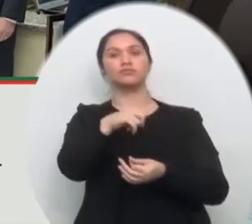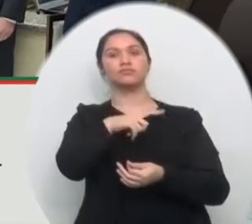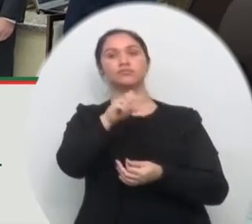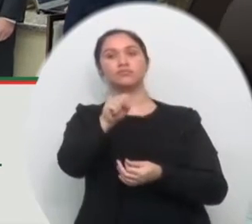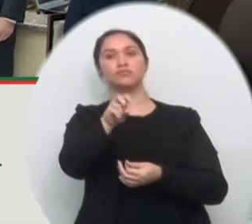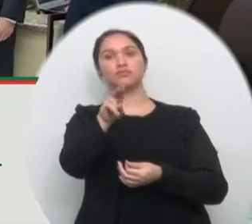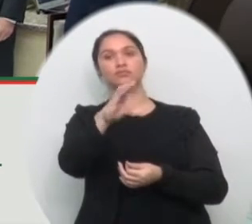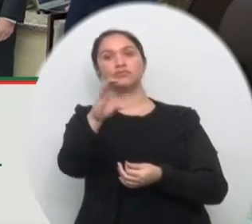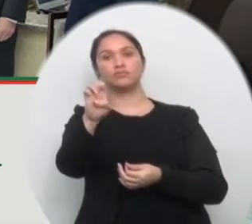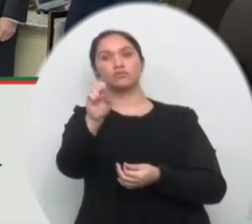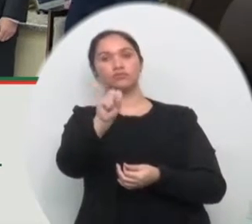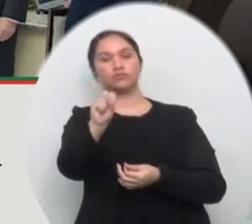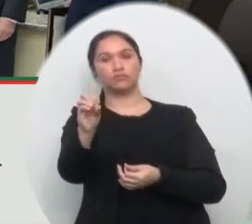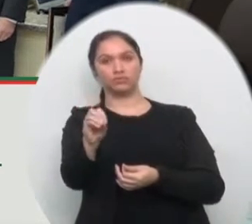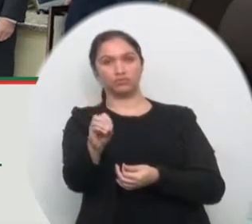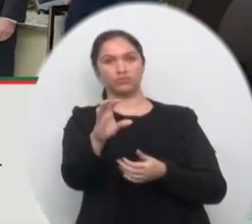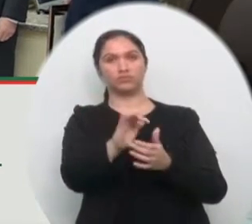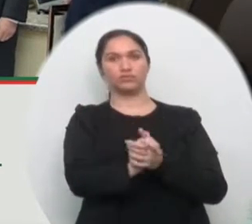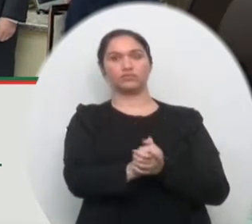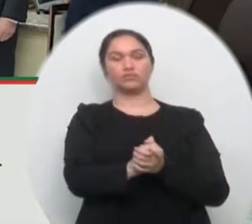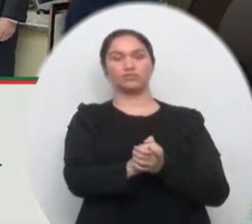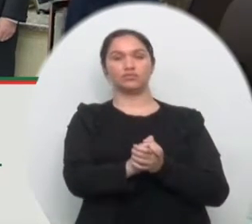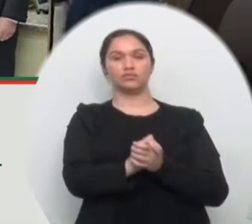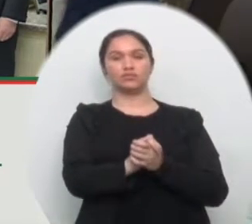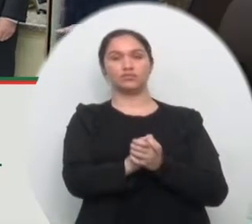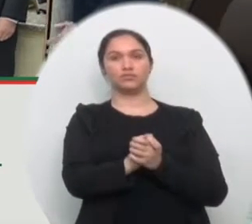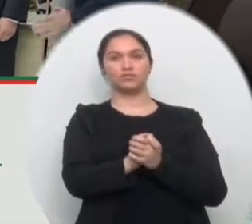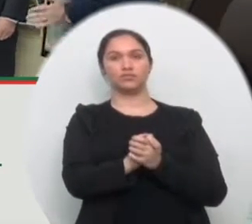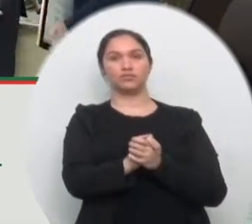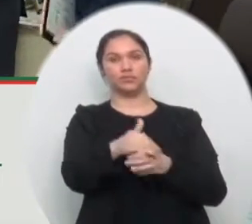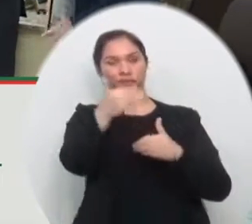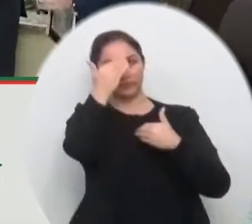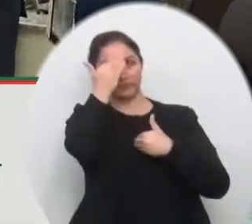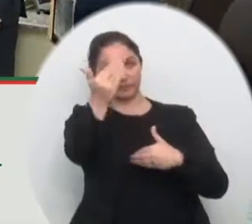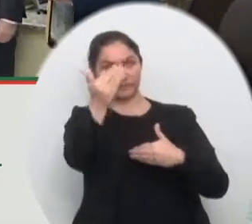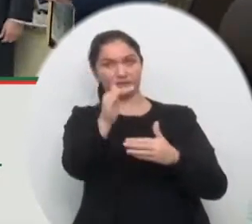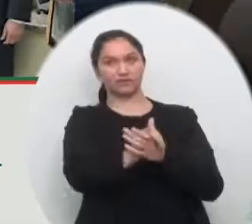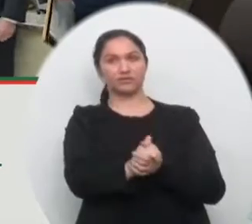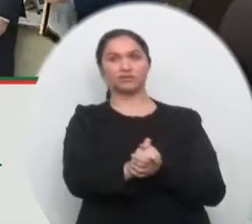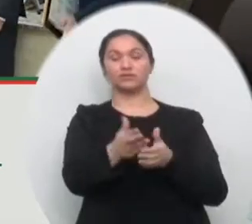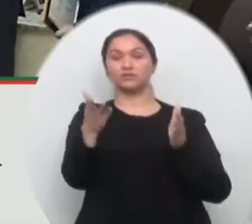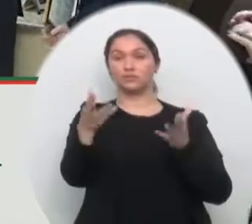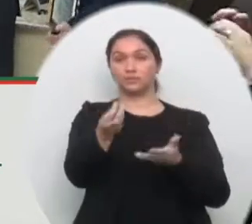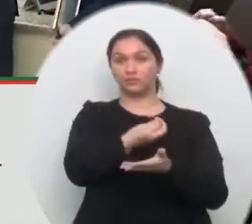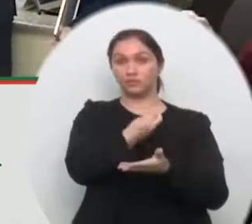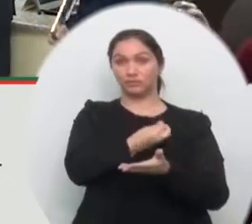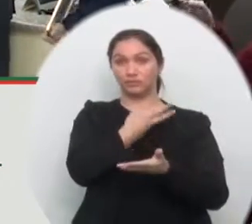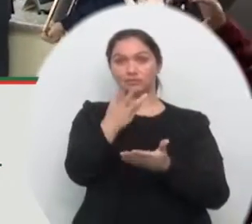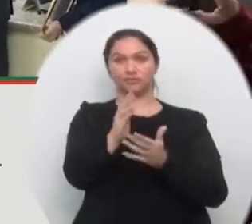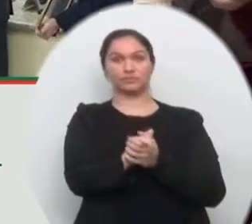divina, e que as bênçãos de Deus recaiam sobre você e sua família. Obrigado por tê-lo, estar aqui conosco.